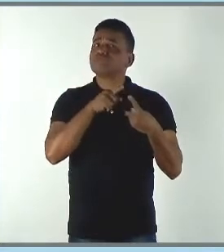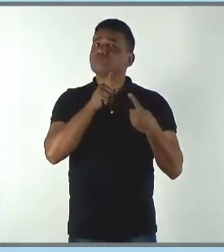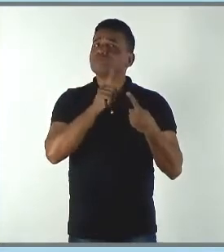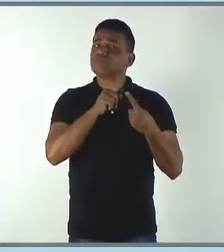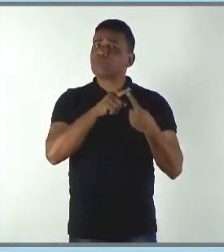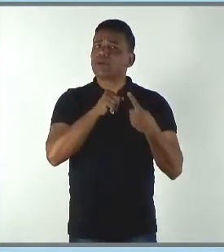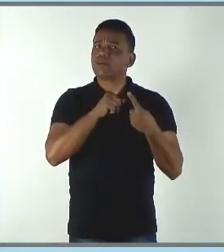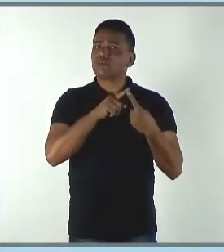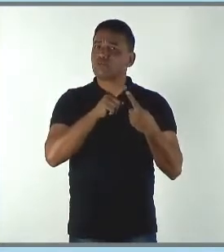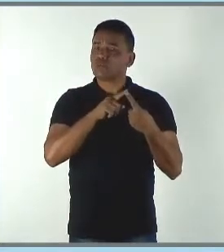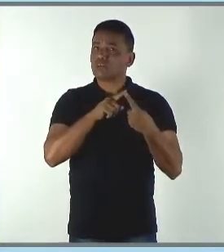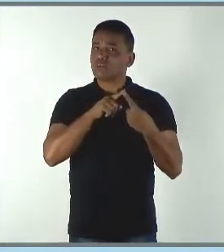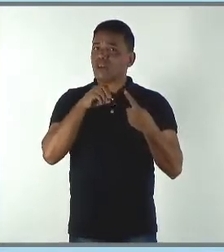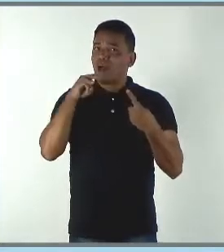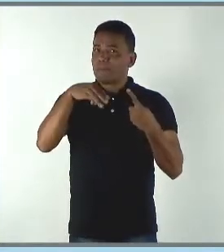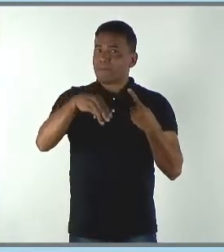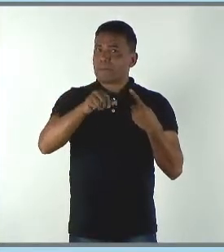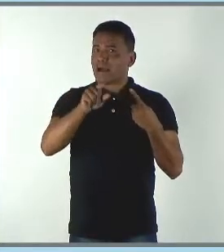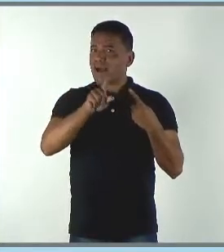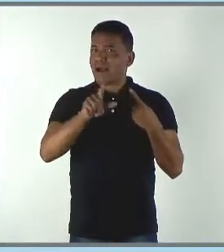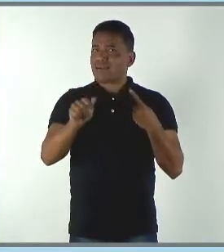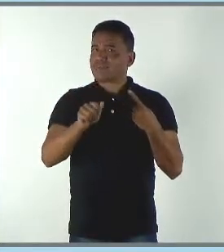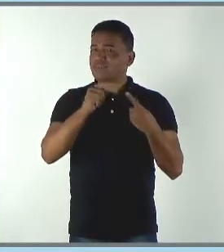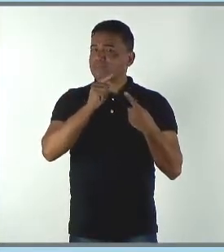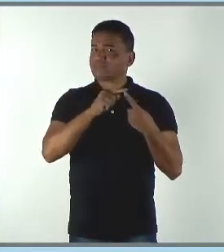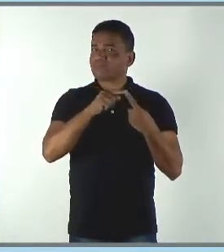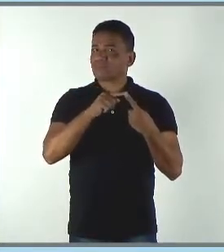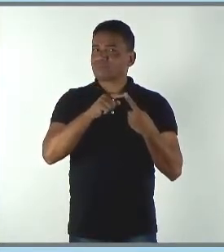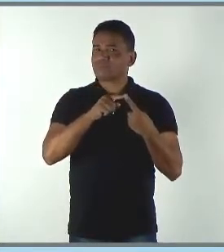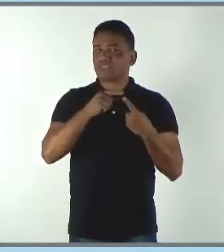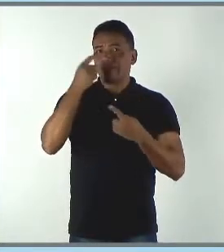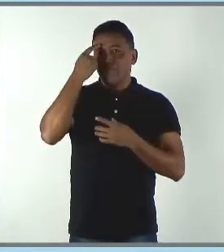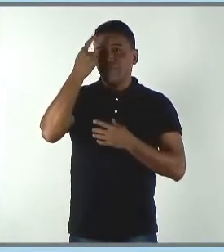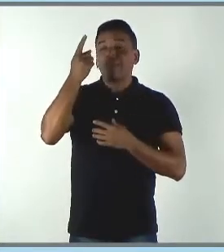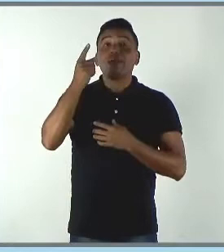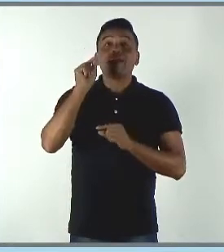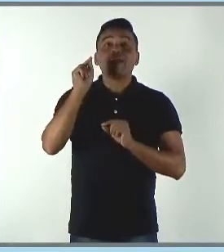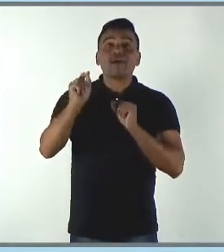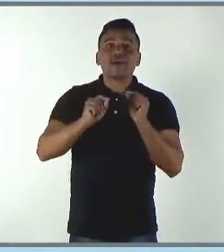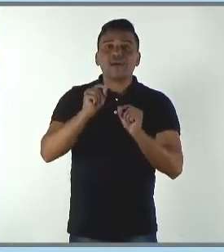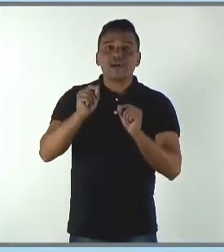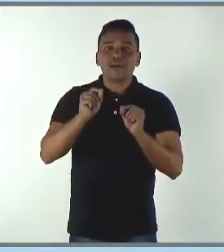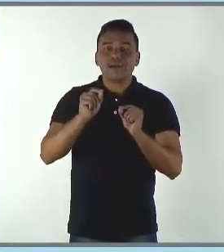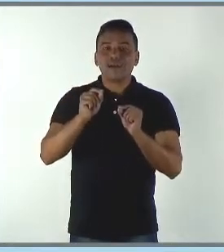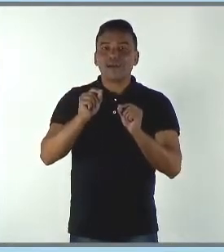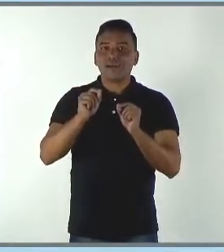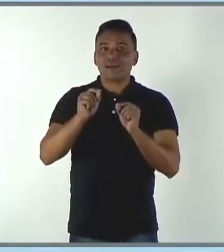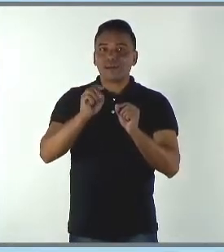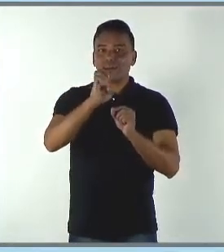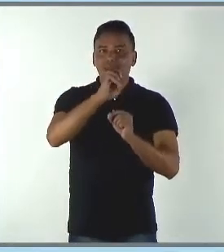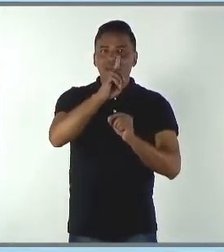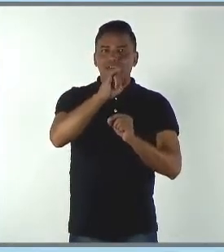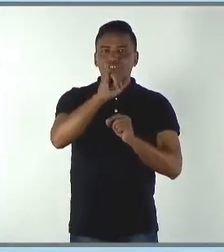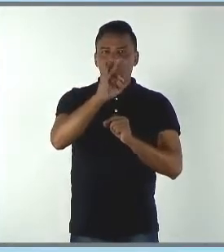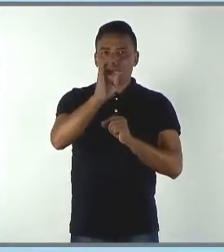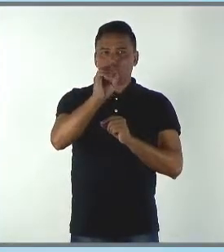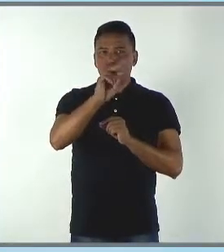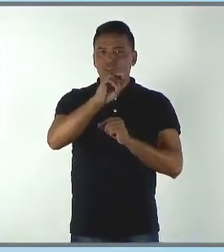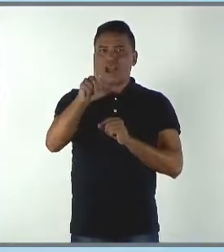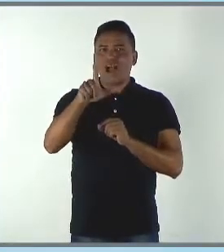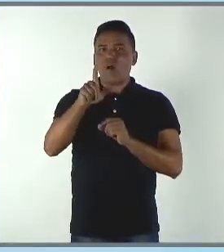na casa editorial da Masa a ideia de que ela é herdeira de uma linha editorial que está lá no Paula